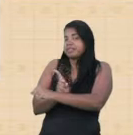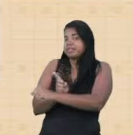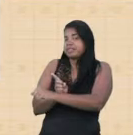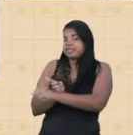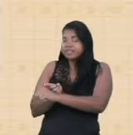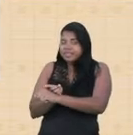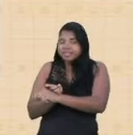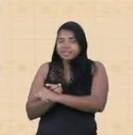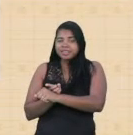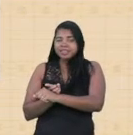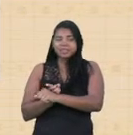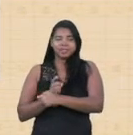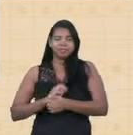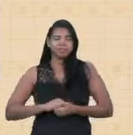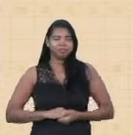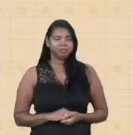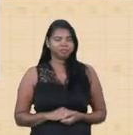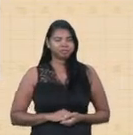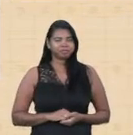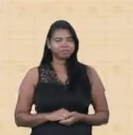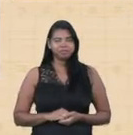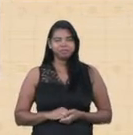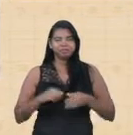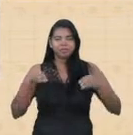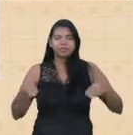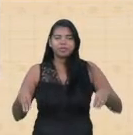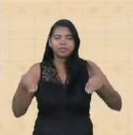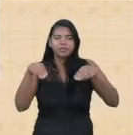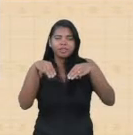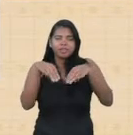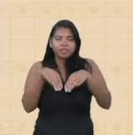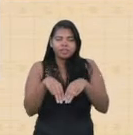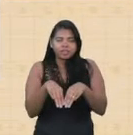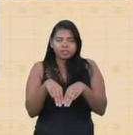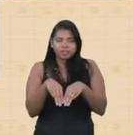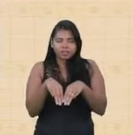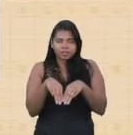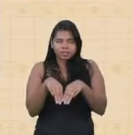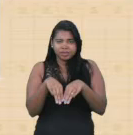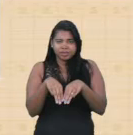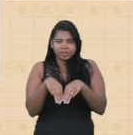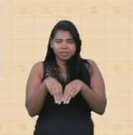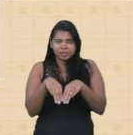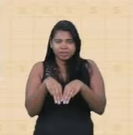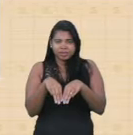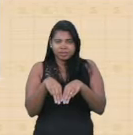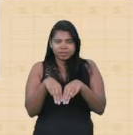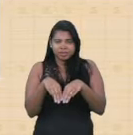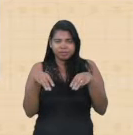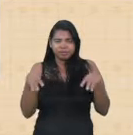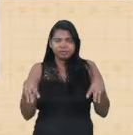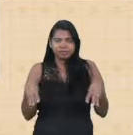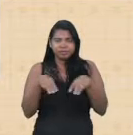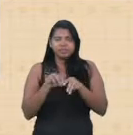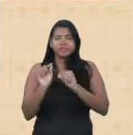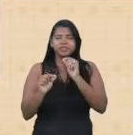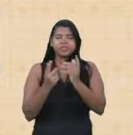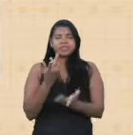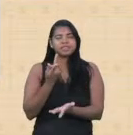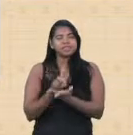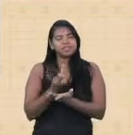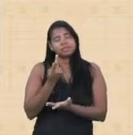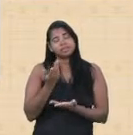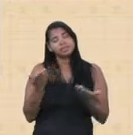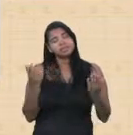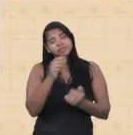Tinder, fez o match com o campo, se ela tiver paralelo, juntinho, um agarrado no outro, o que é que vai acontecer? Ô, Mequetrefe,